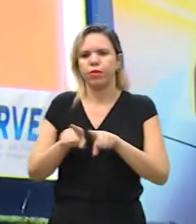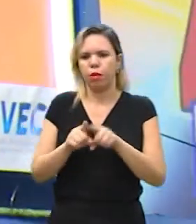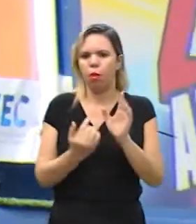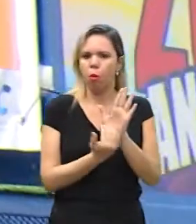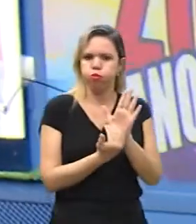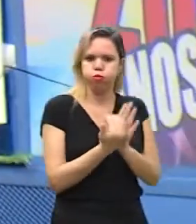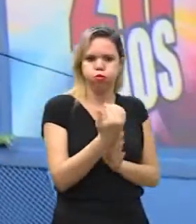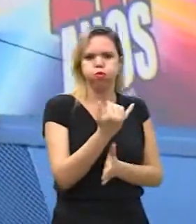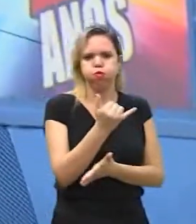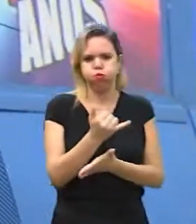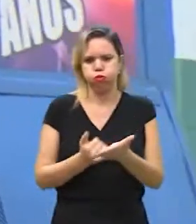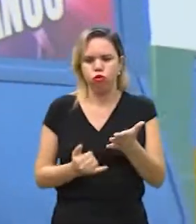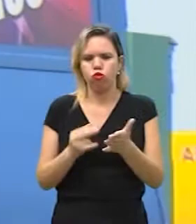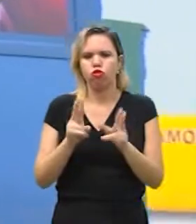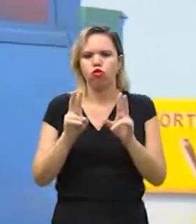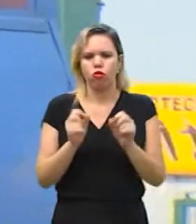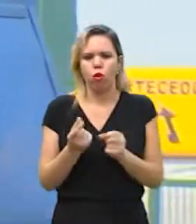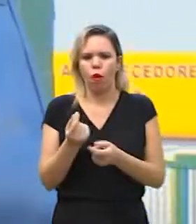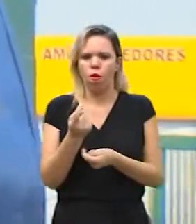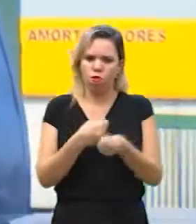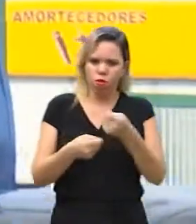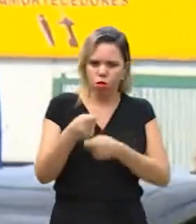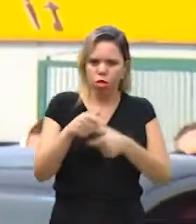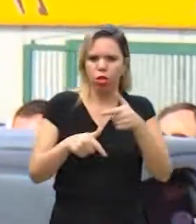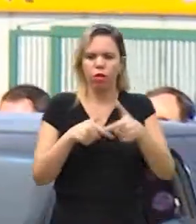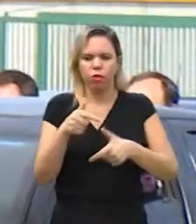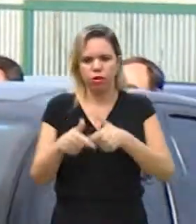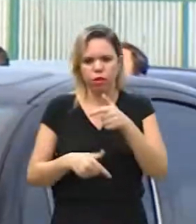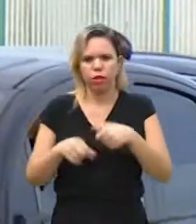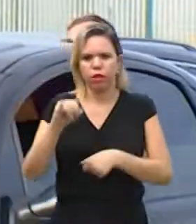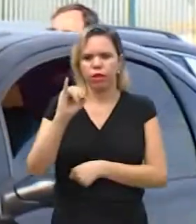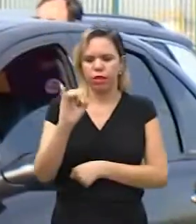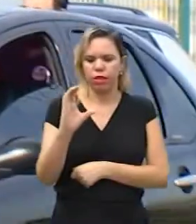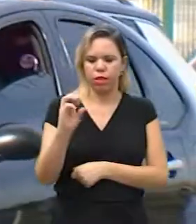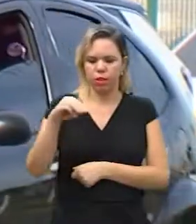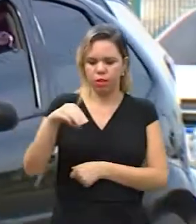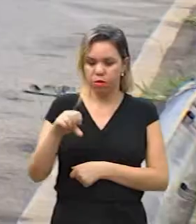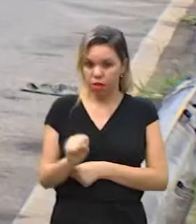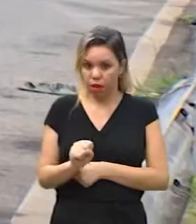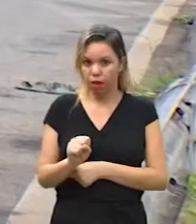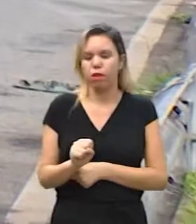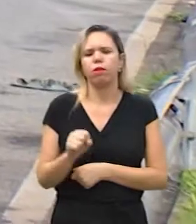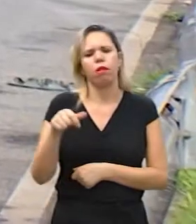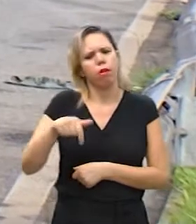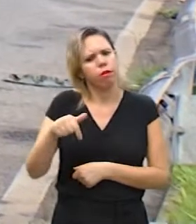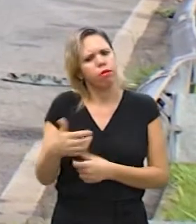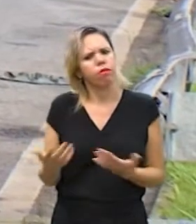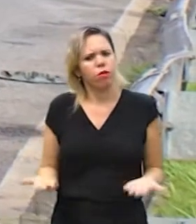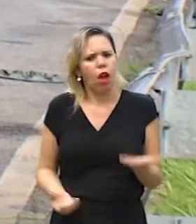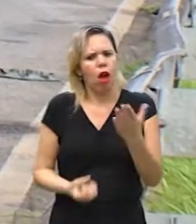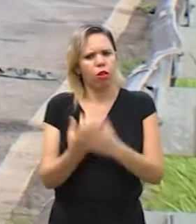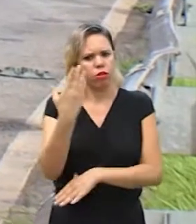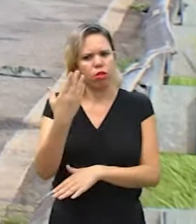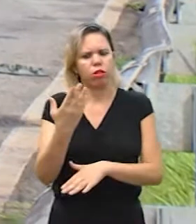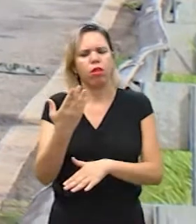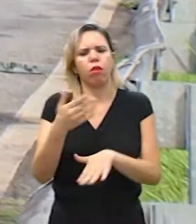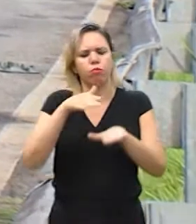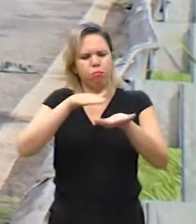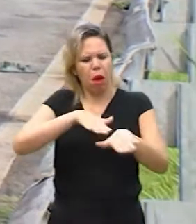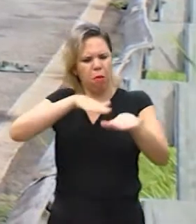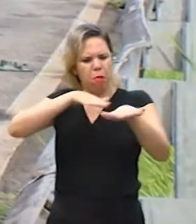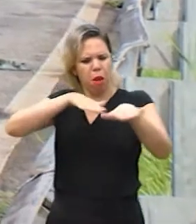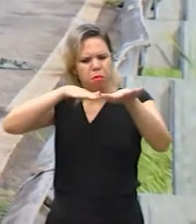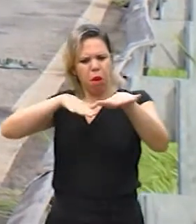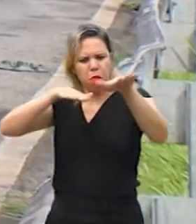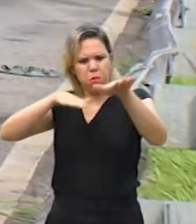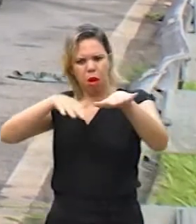alíquota do Imposto sobre a circulação de mercadorias e serviços o ICMS motivou uma carreata de protesto que chamou a atenção